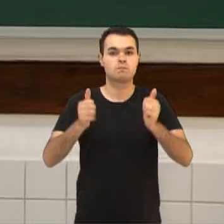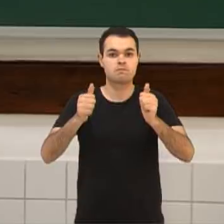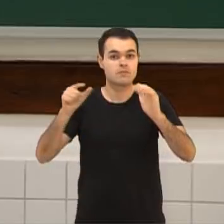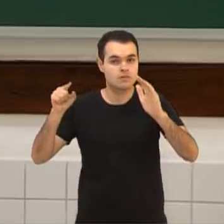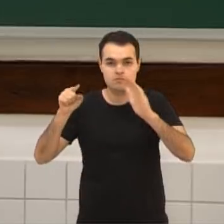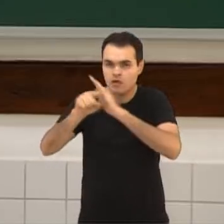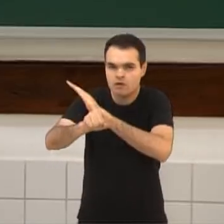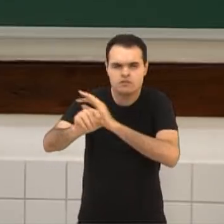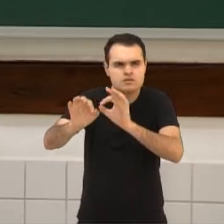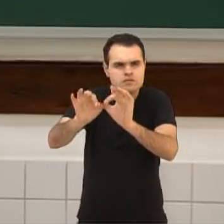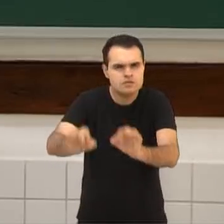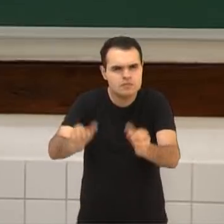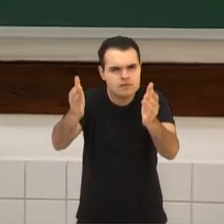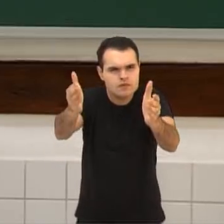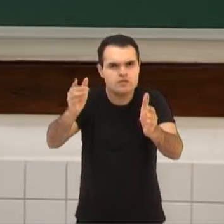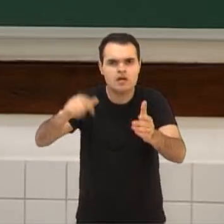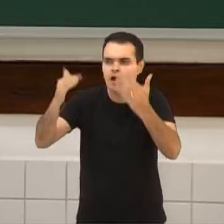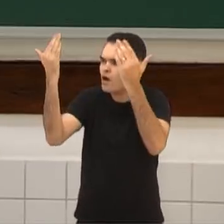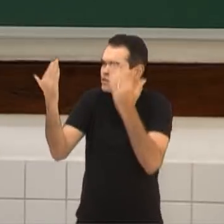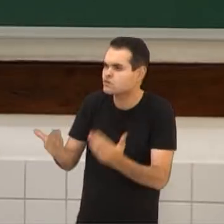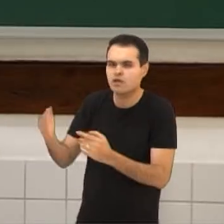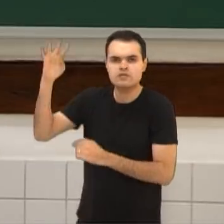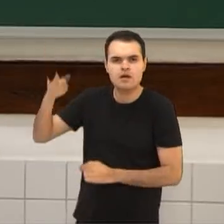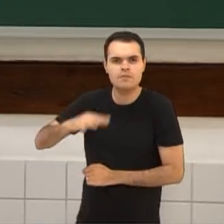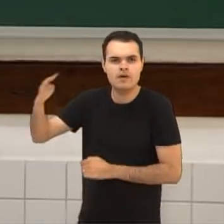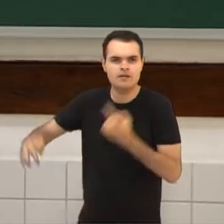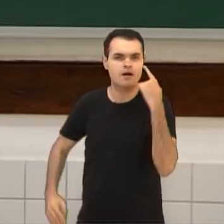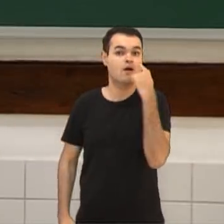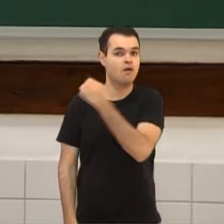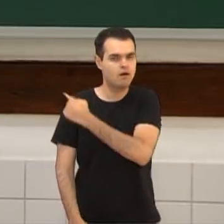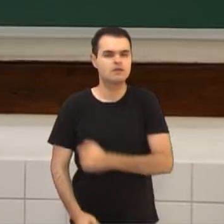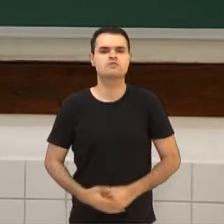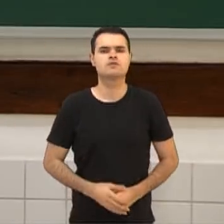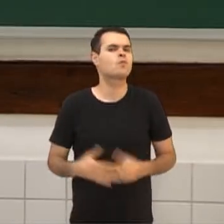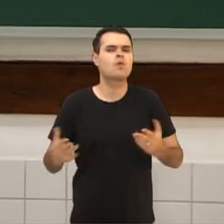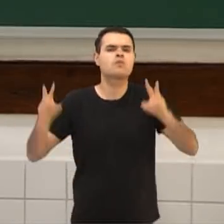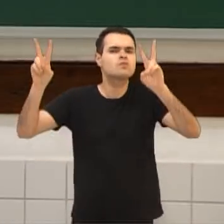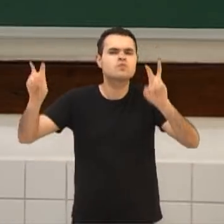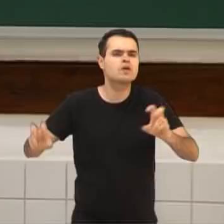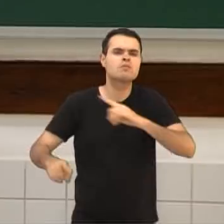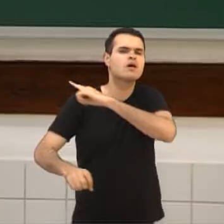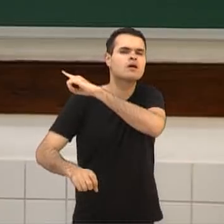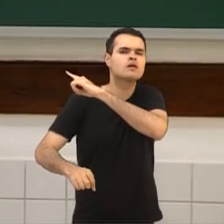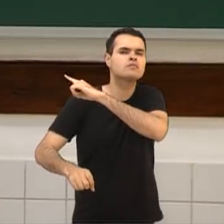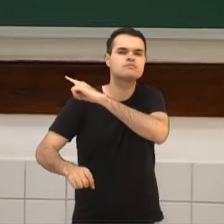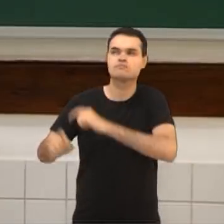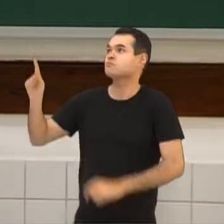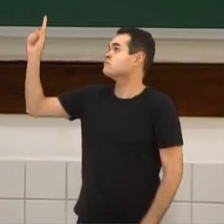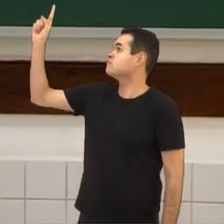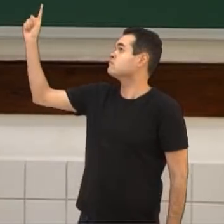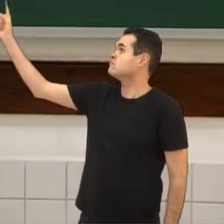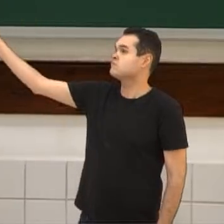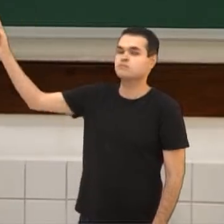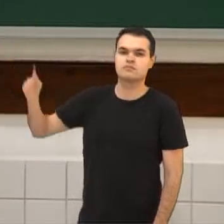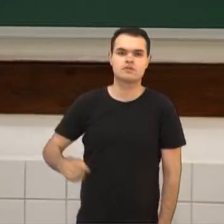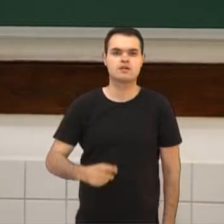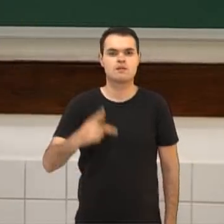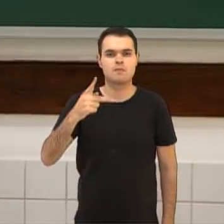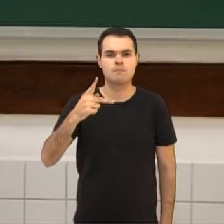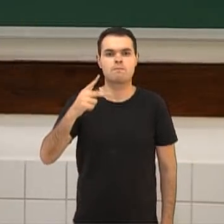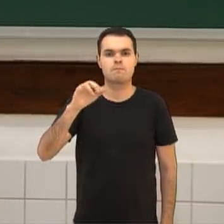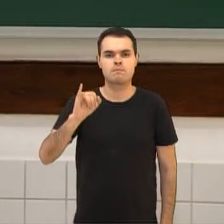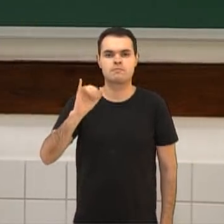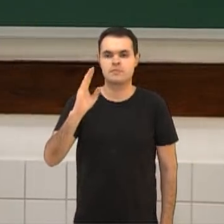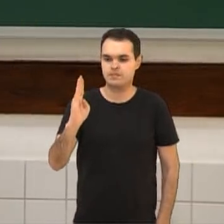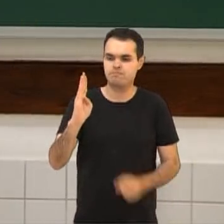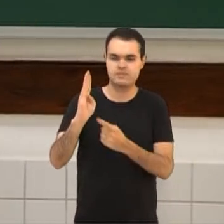Pergunta simples para você analisar uma tabela. Olha só. Primeiro, qual é o tema dessa tabela? Está escrito em cima, Produto